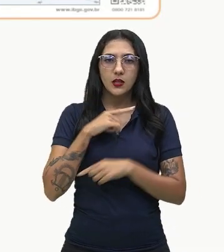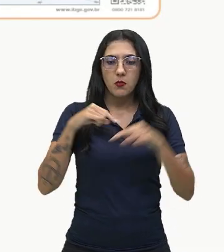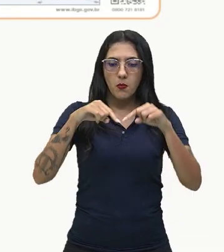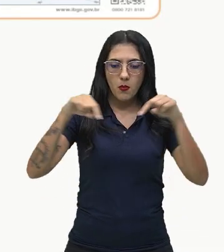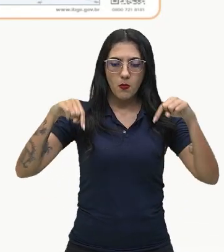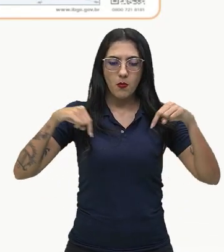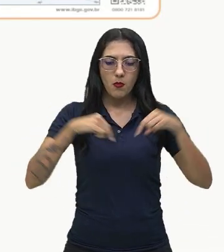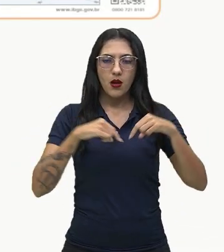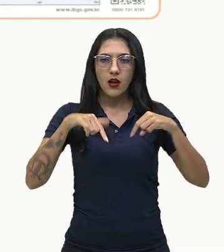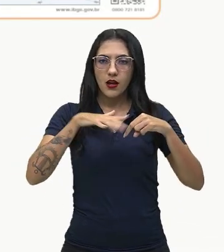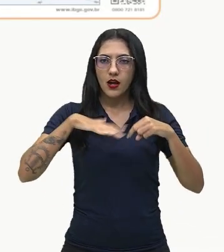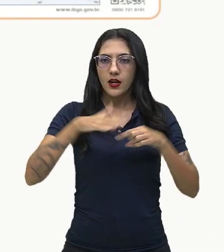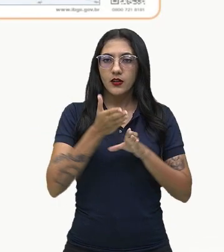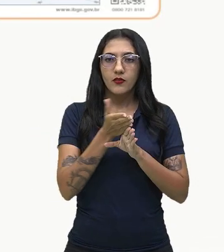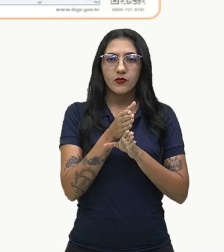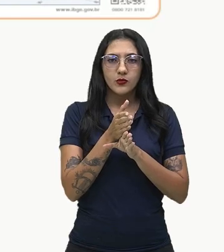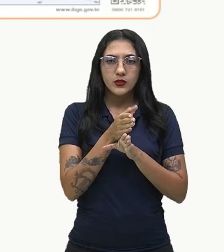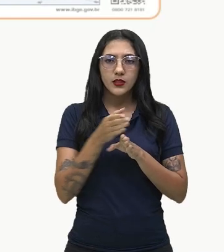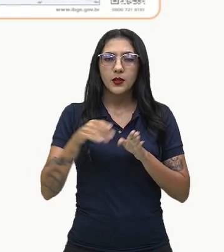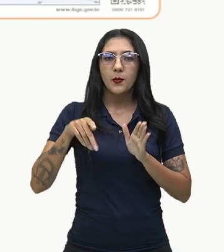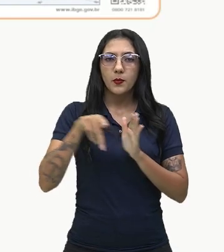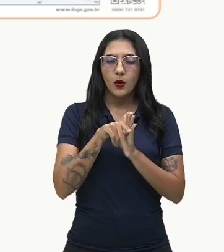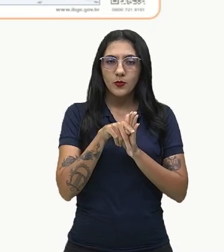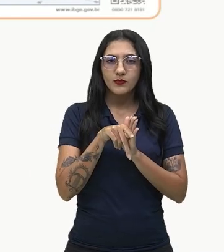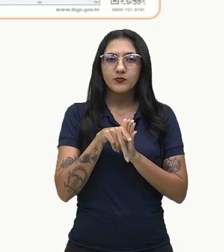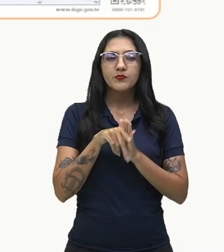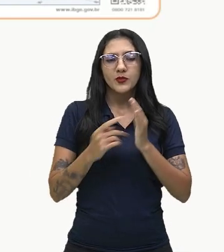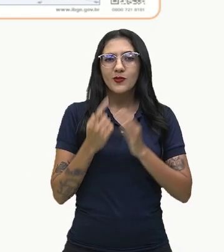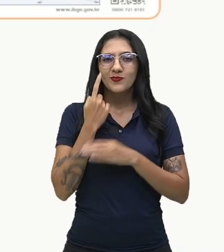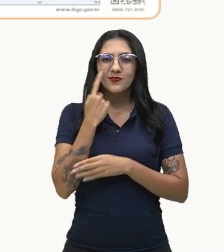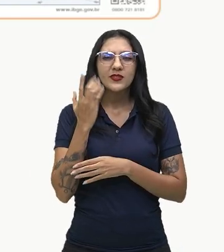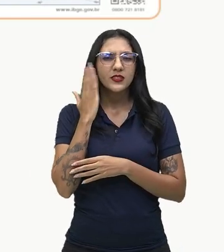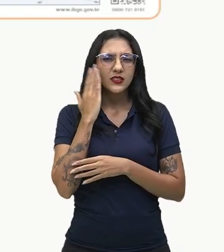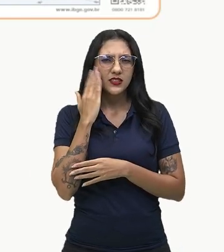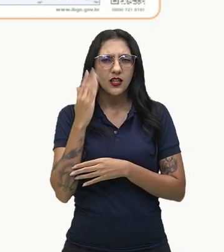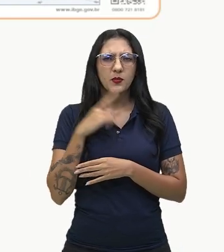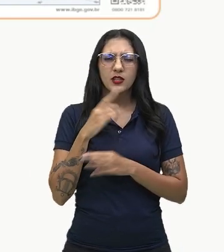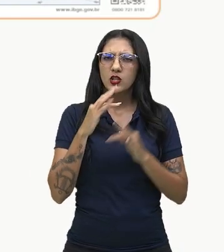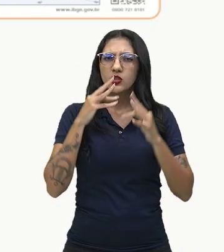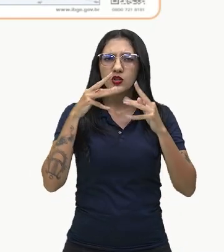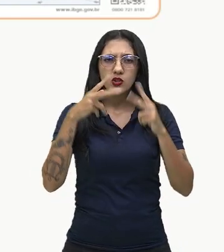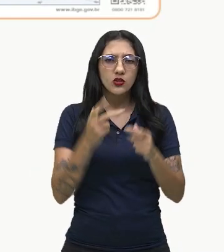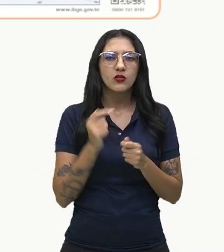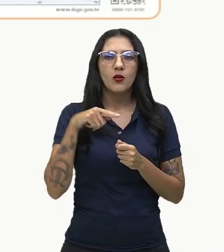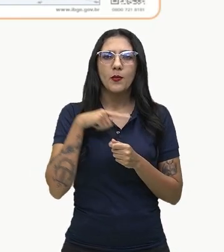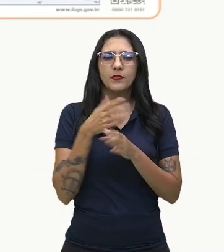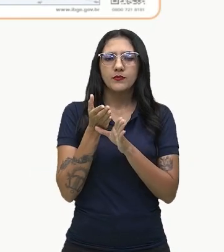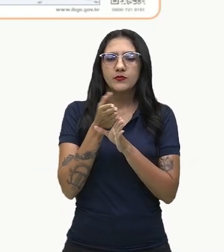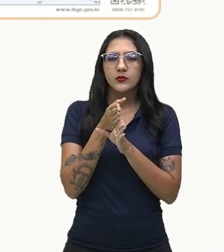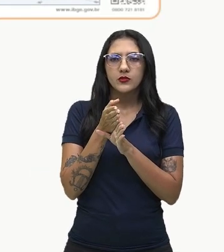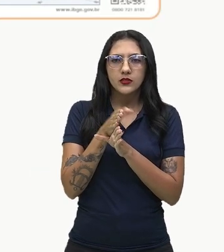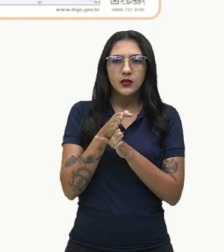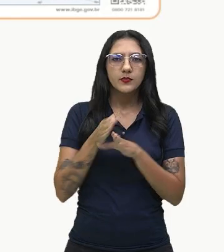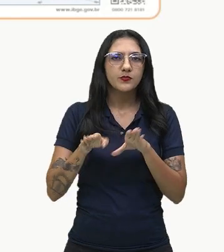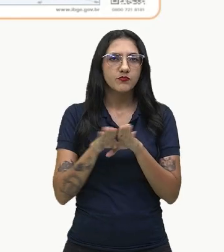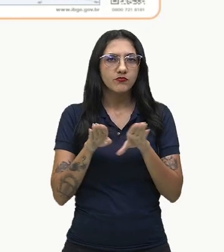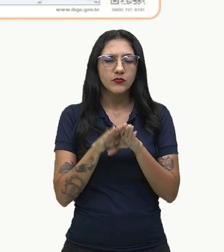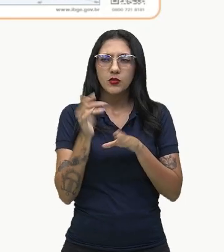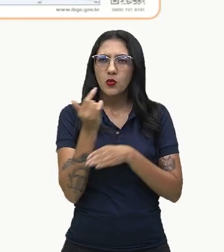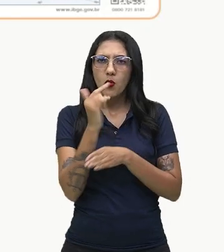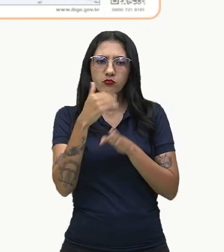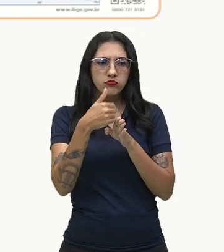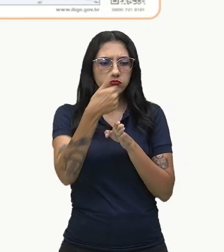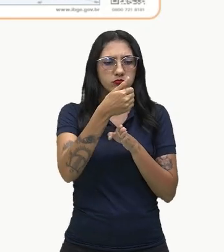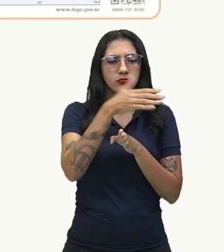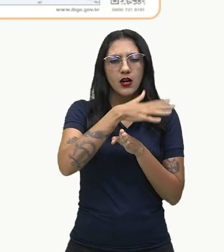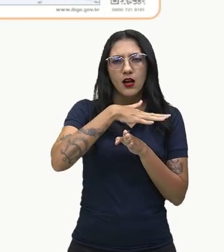vocês concordam comigo que a gente tem aí todas as fronteiras, né, delimitadas, as fronteiras com outros países que o